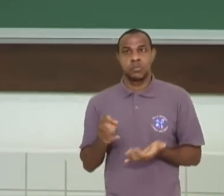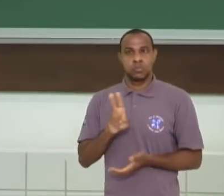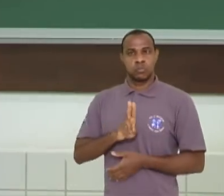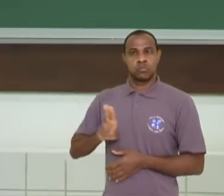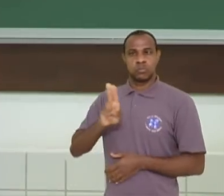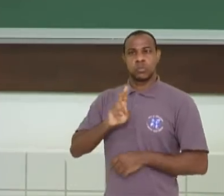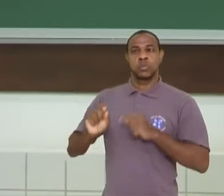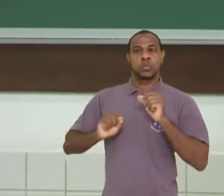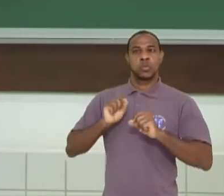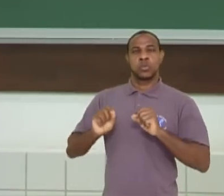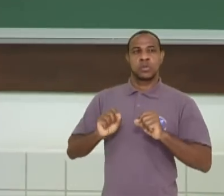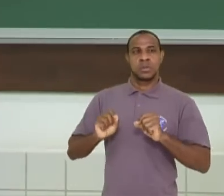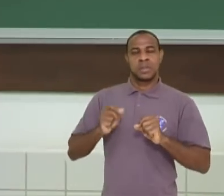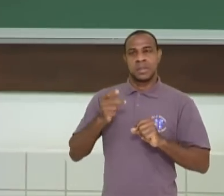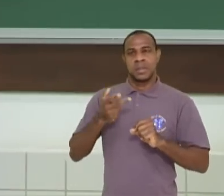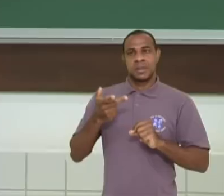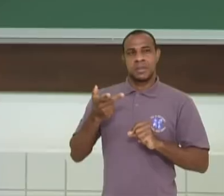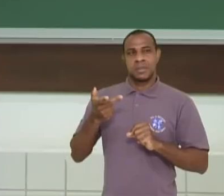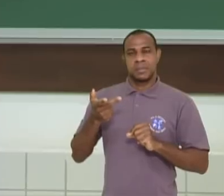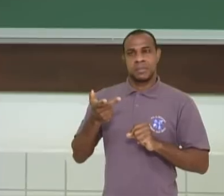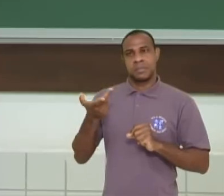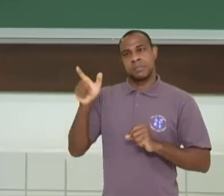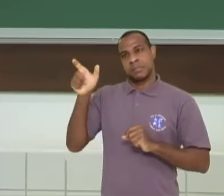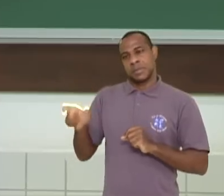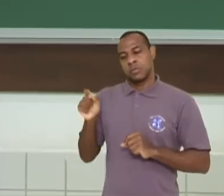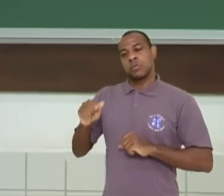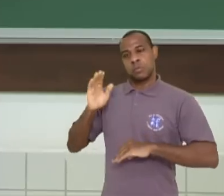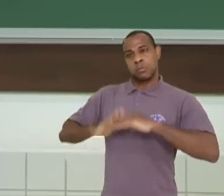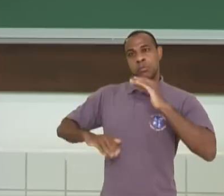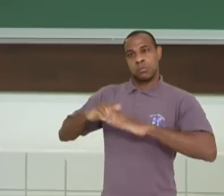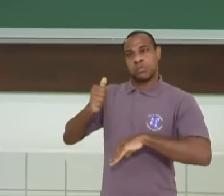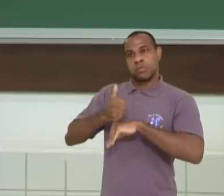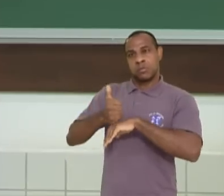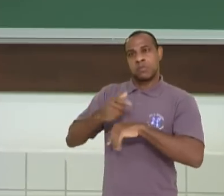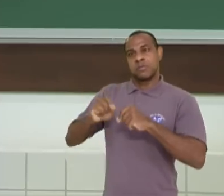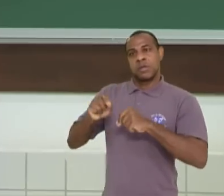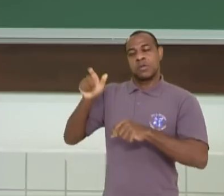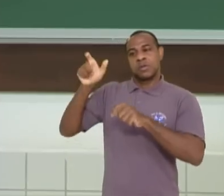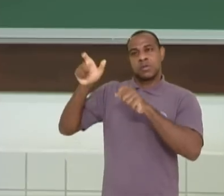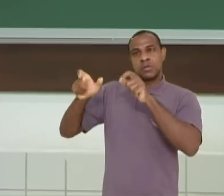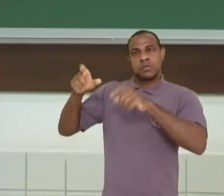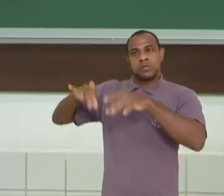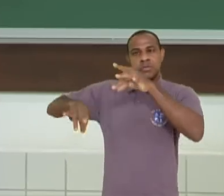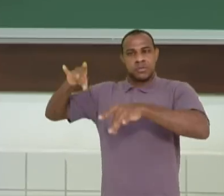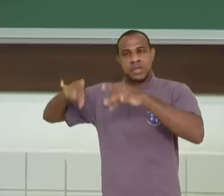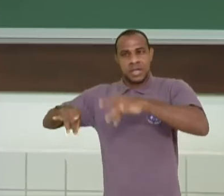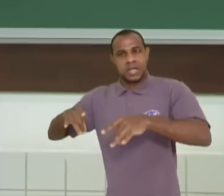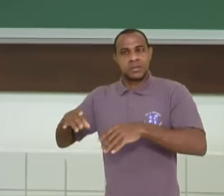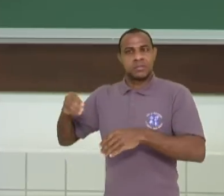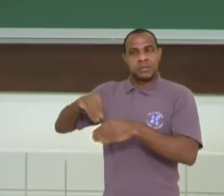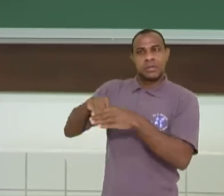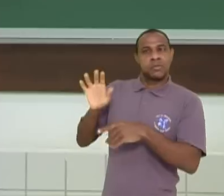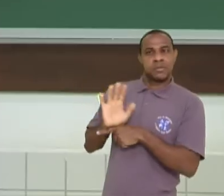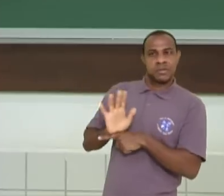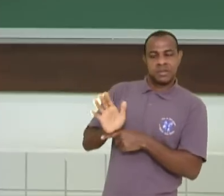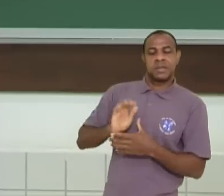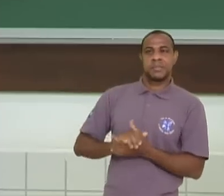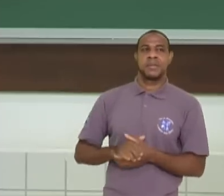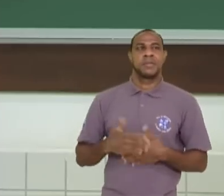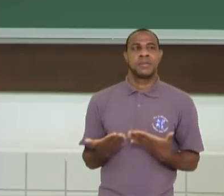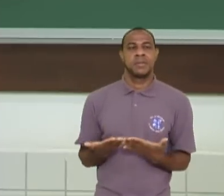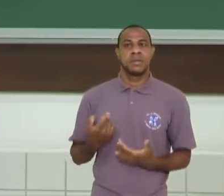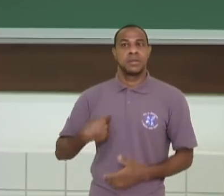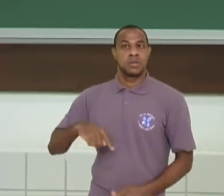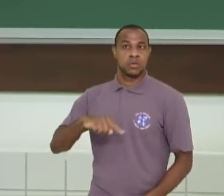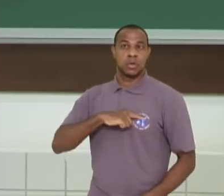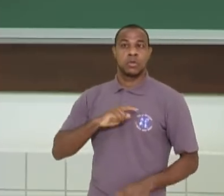utilizados para a pessoa que faz... profissionais que fazem teatro, que fazem cinema, né? Então assemelha-se bastante a essa situação. Então